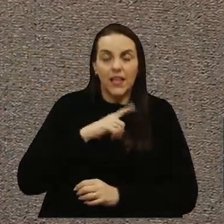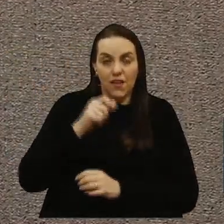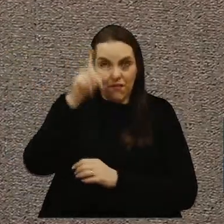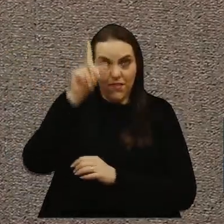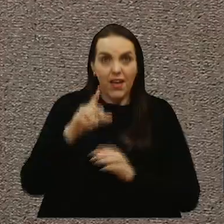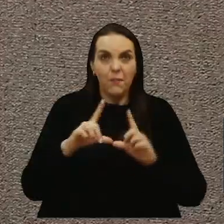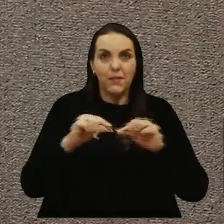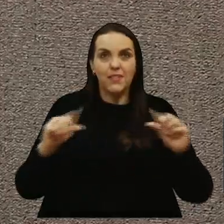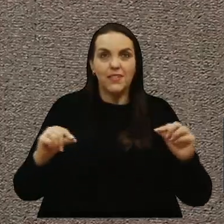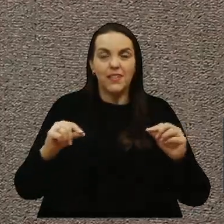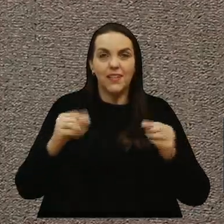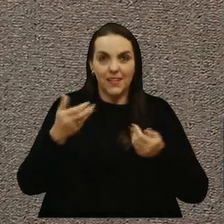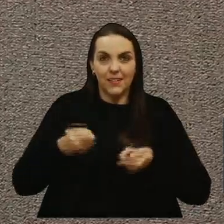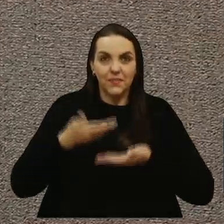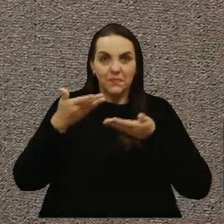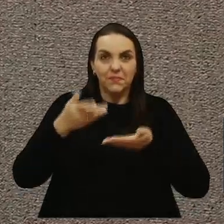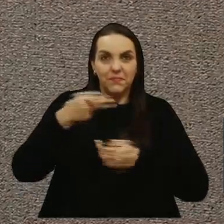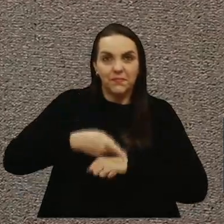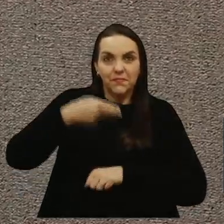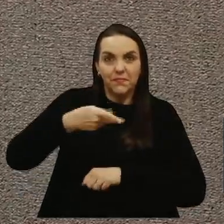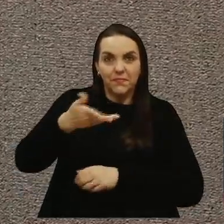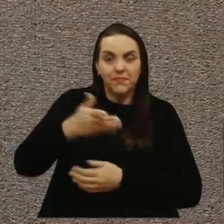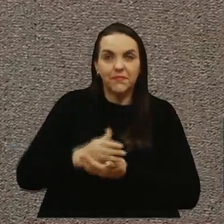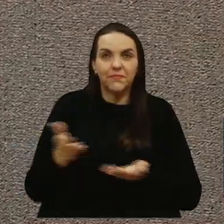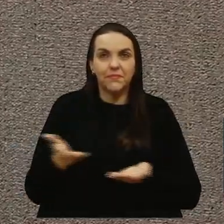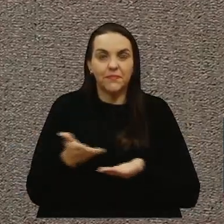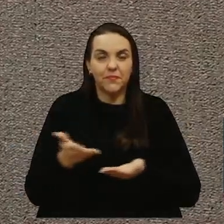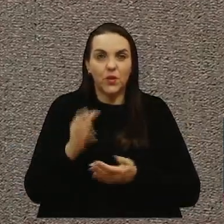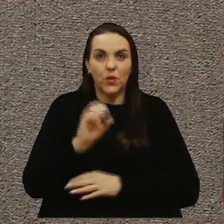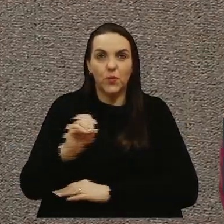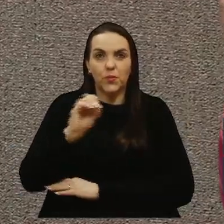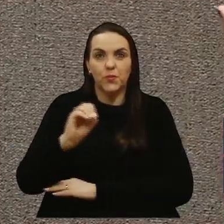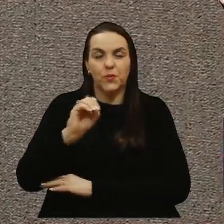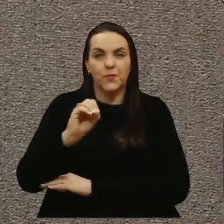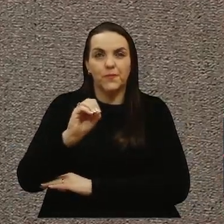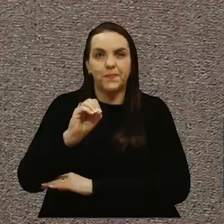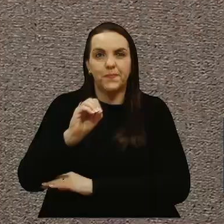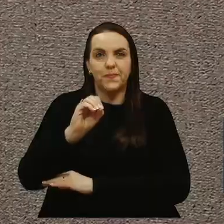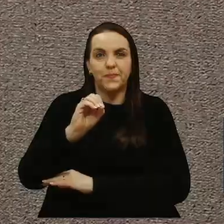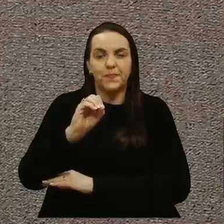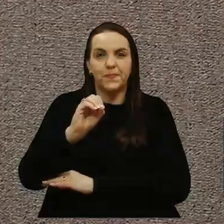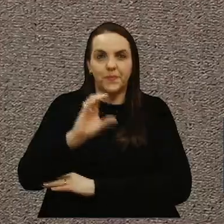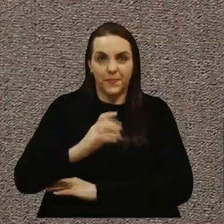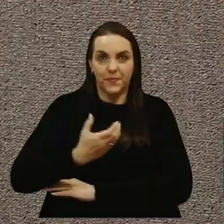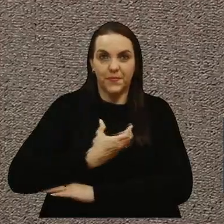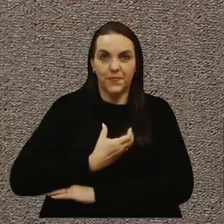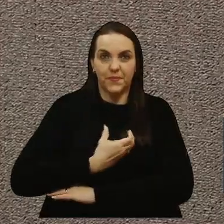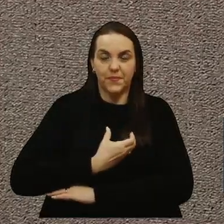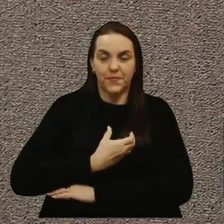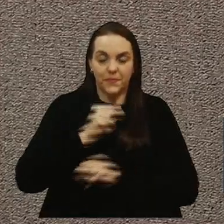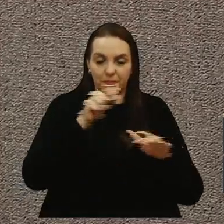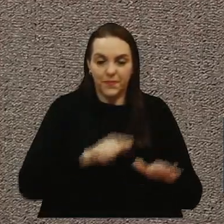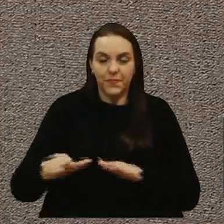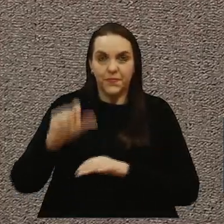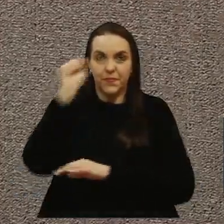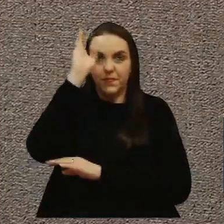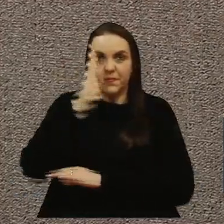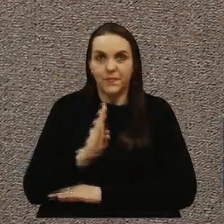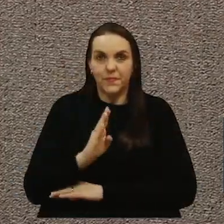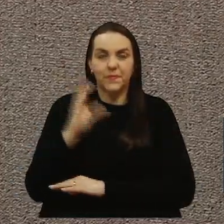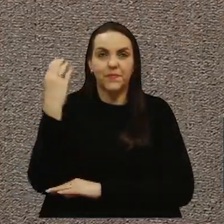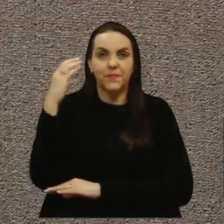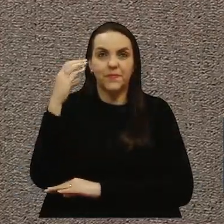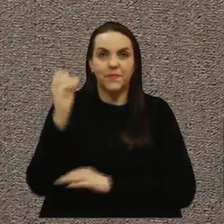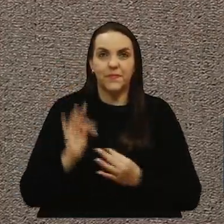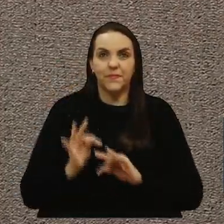para receber essa congratulação, agora em outubro, para receber a sua medalha na Semana Nacional de Ciência e Tecnologia. E